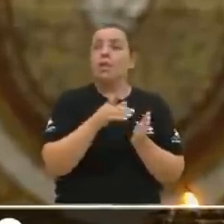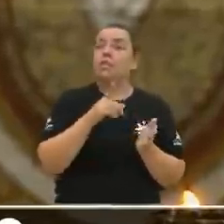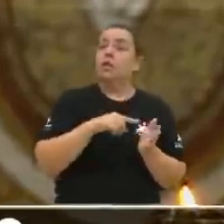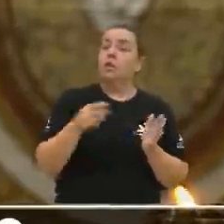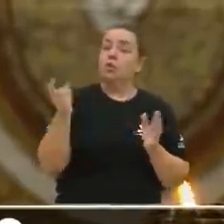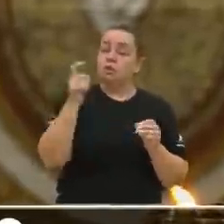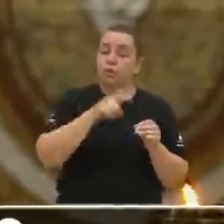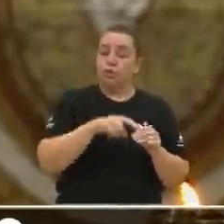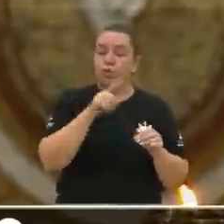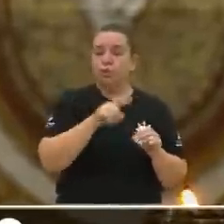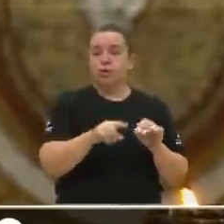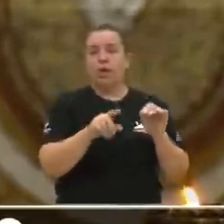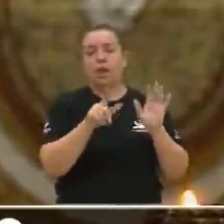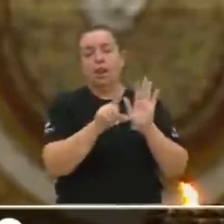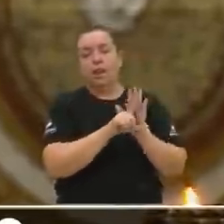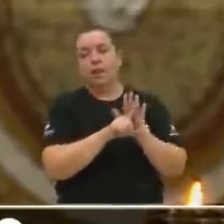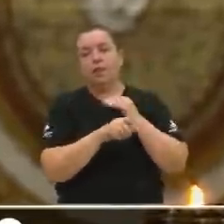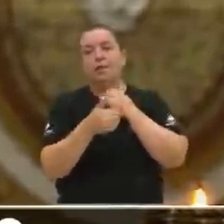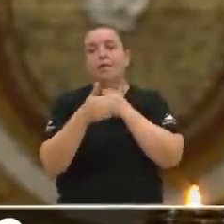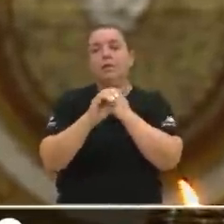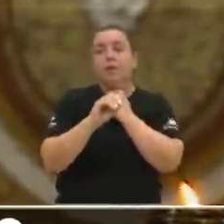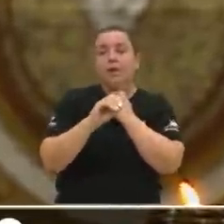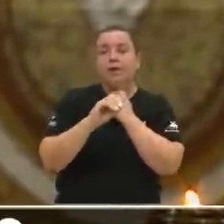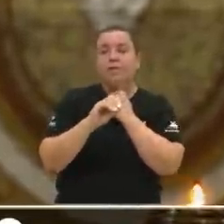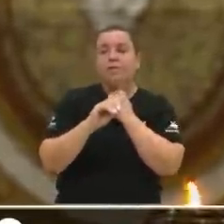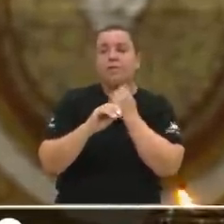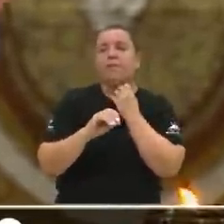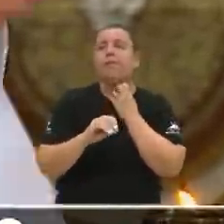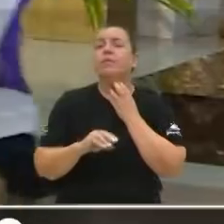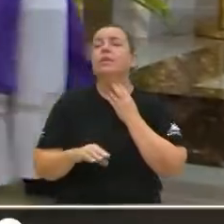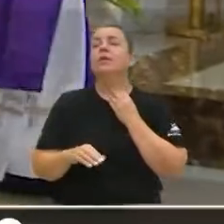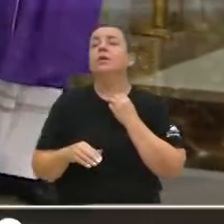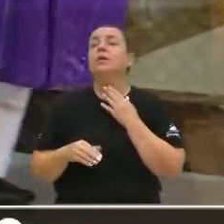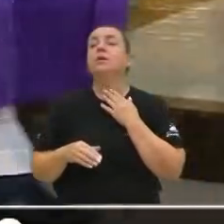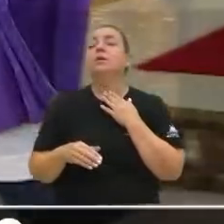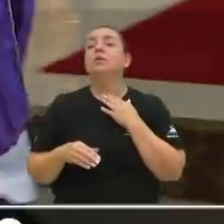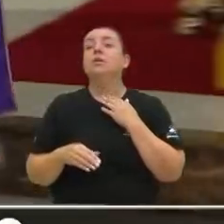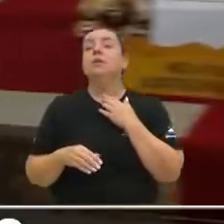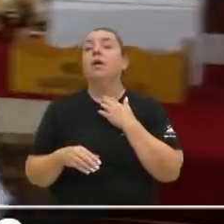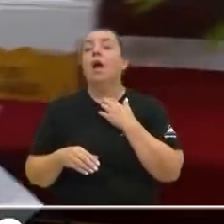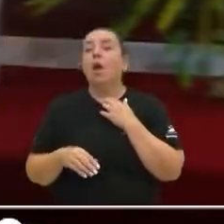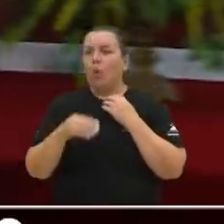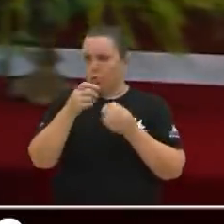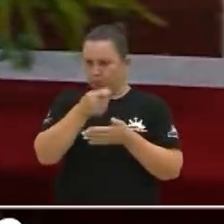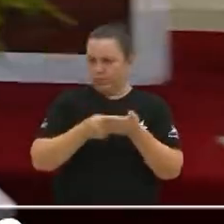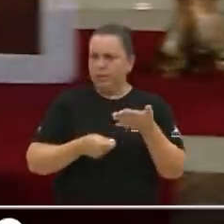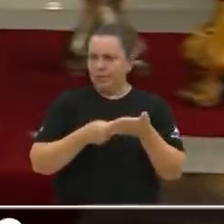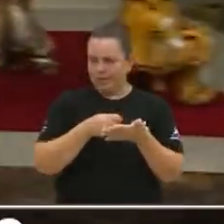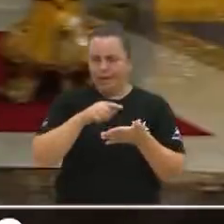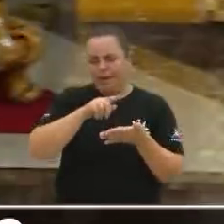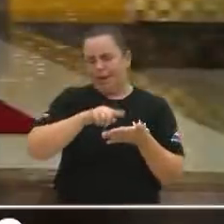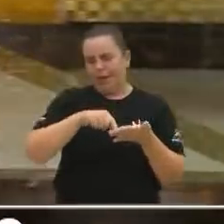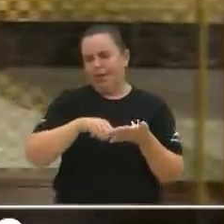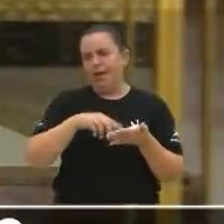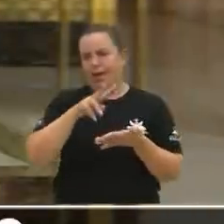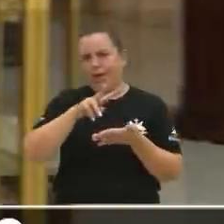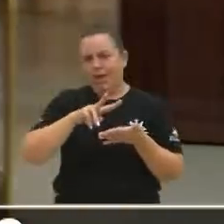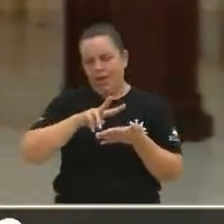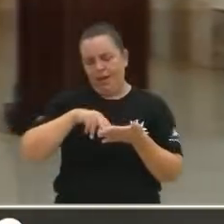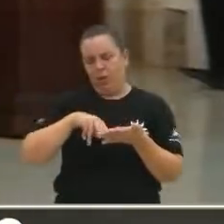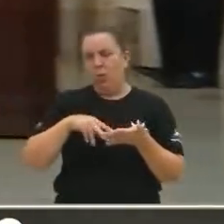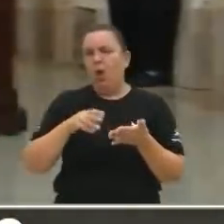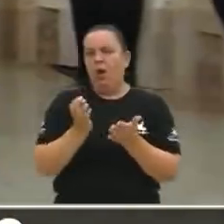mandamentos que são 10 impressionante que o texto nos ensina que Jesus